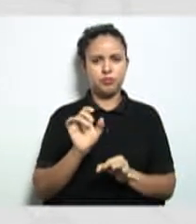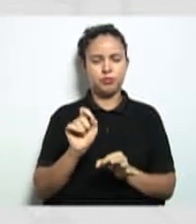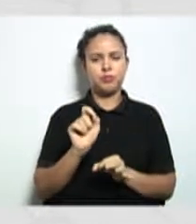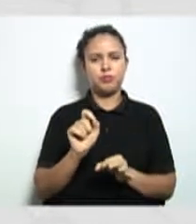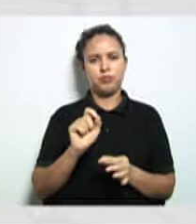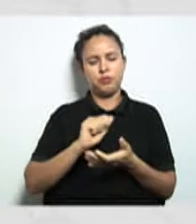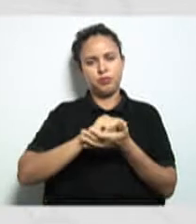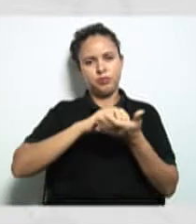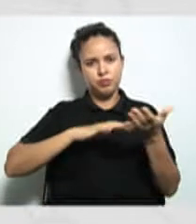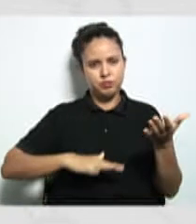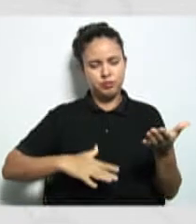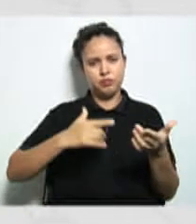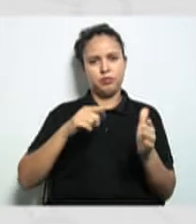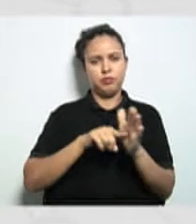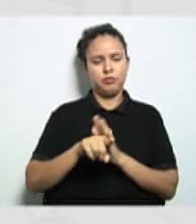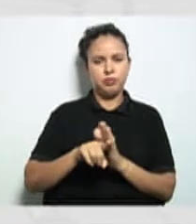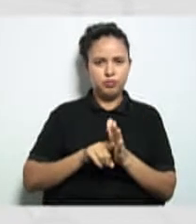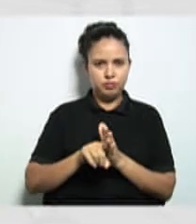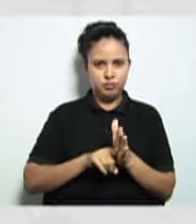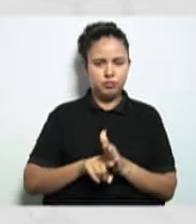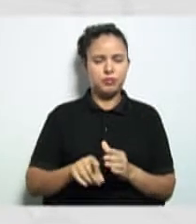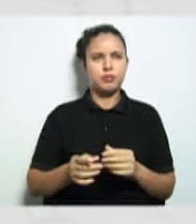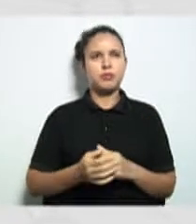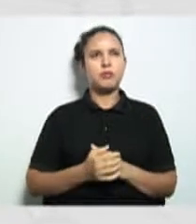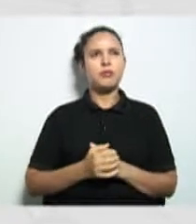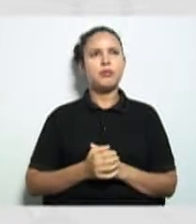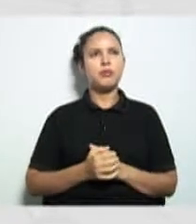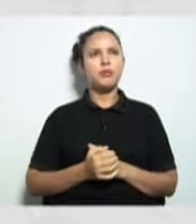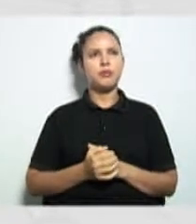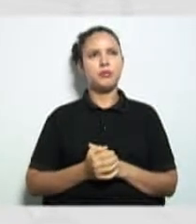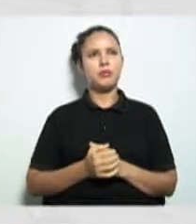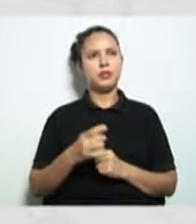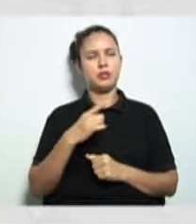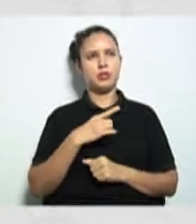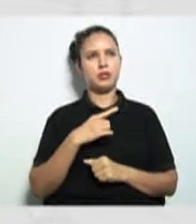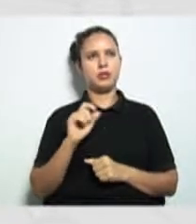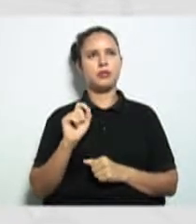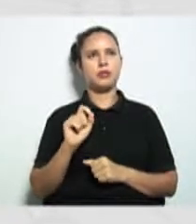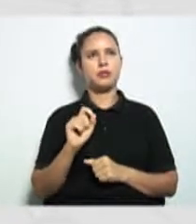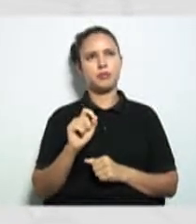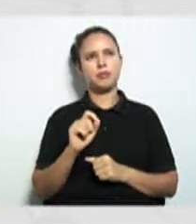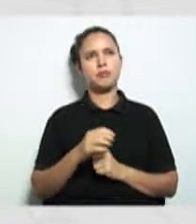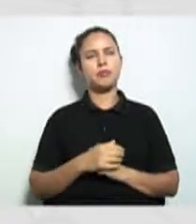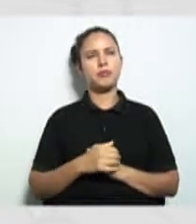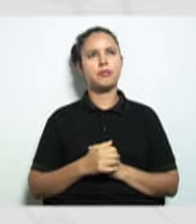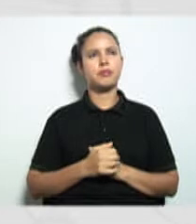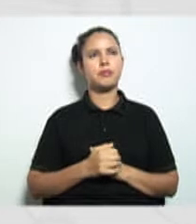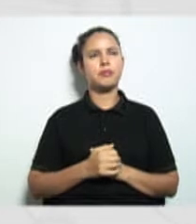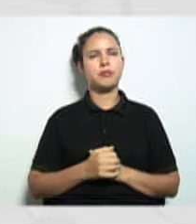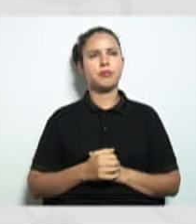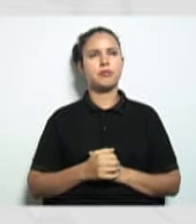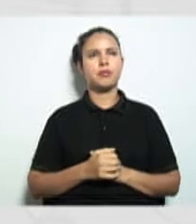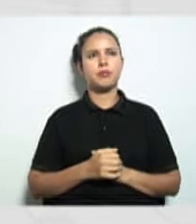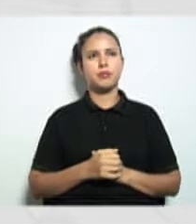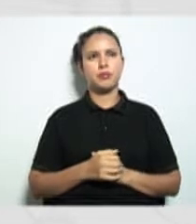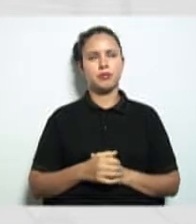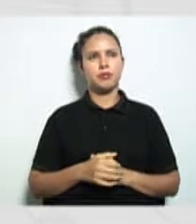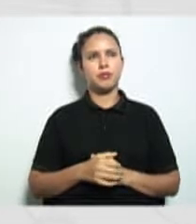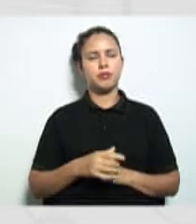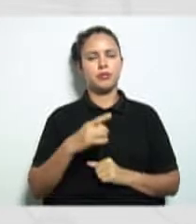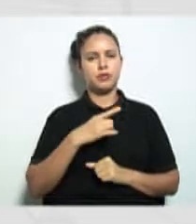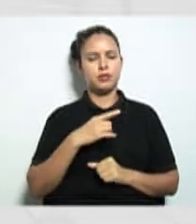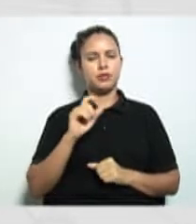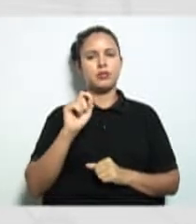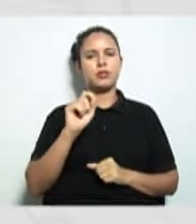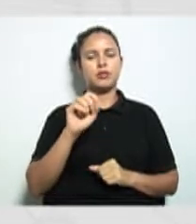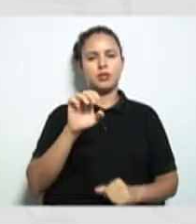as atividades de pesquisa. E aí a gente tem elementos textuais, como já foi visto, só que